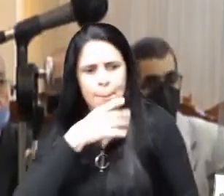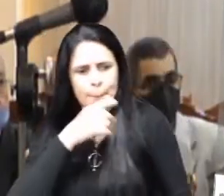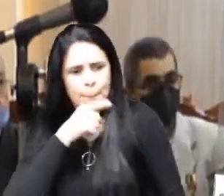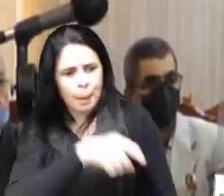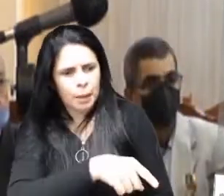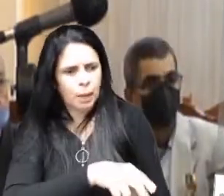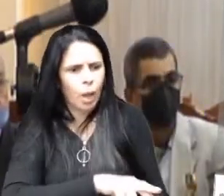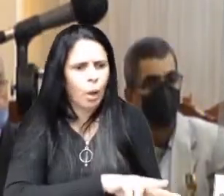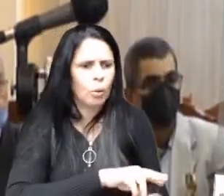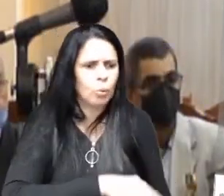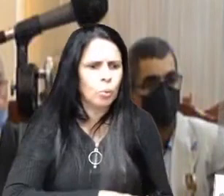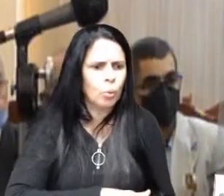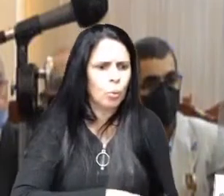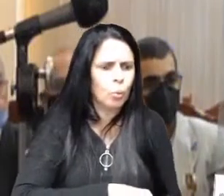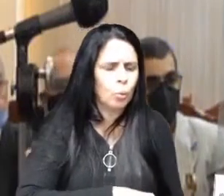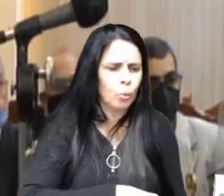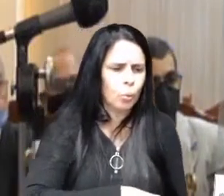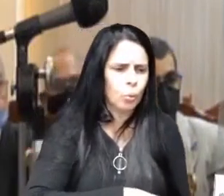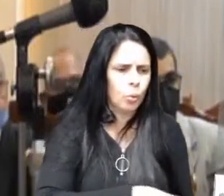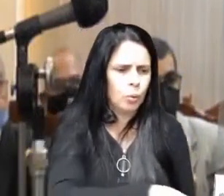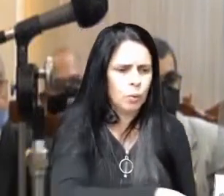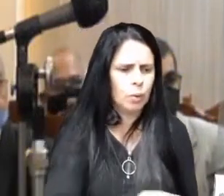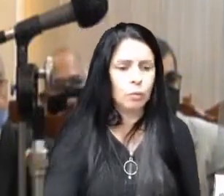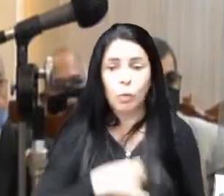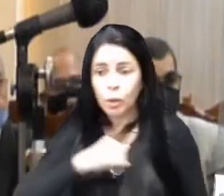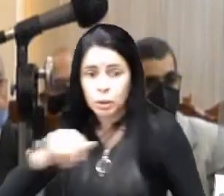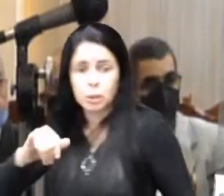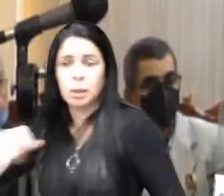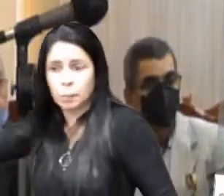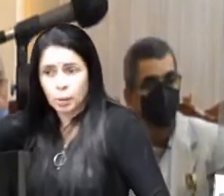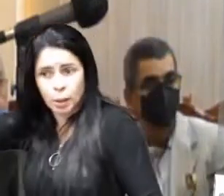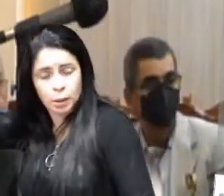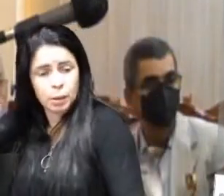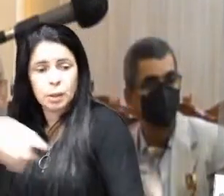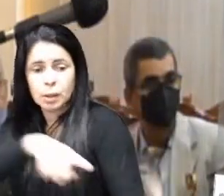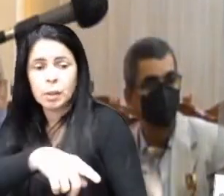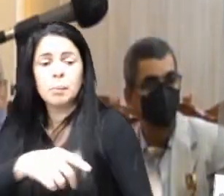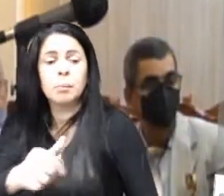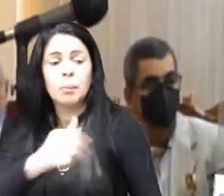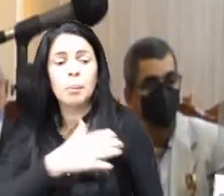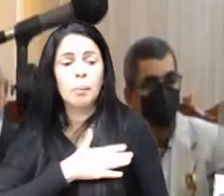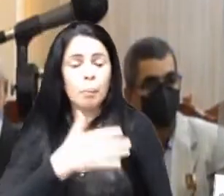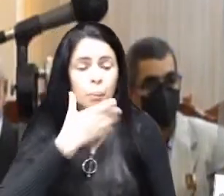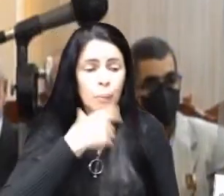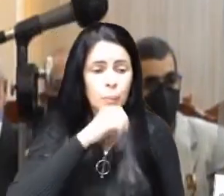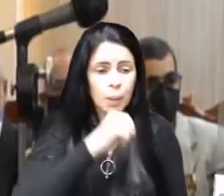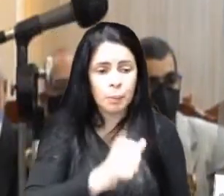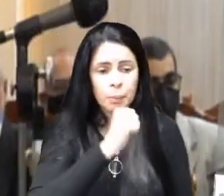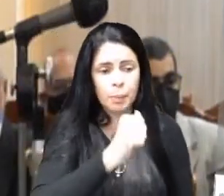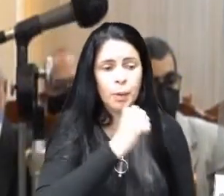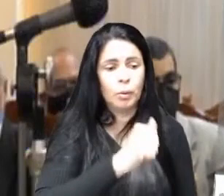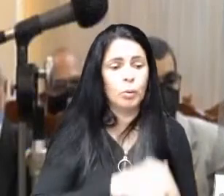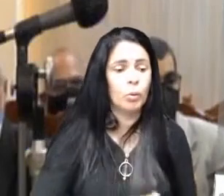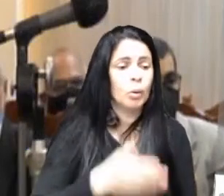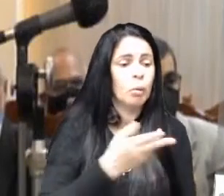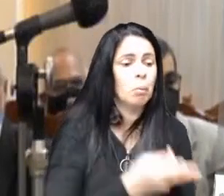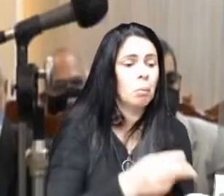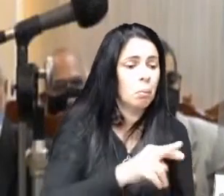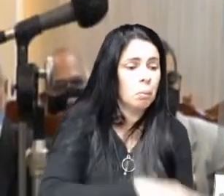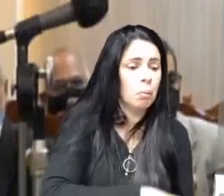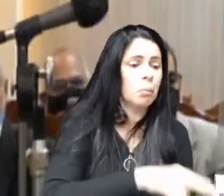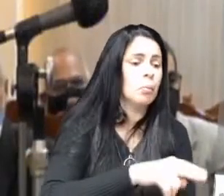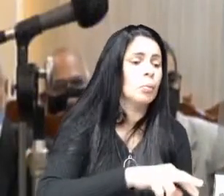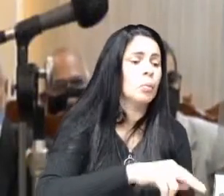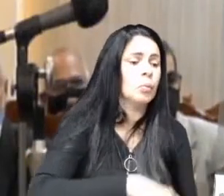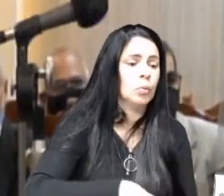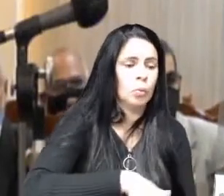Vou sair dizendo por aí que ele embriagou-se e ficou nu. Os outros dois filhos, quando ouviram ele dizer